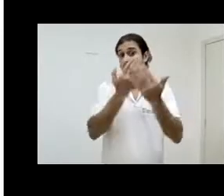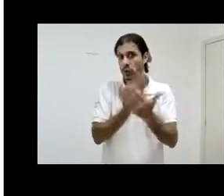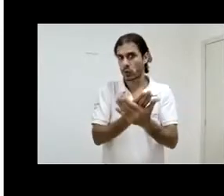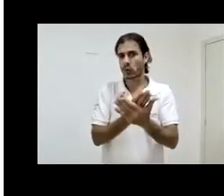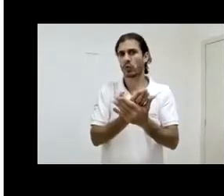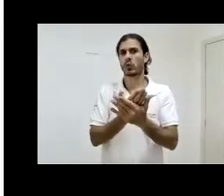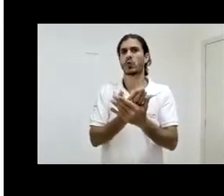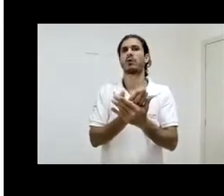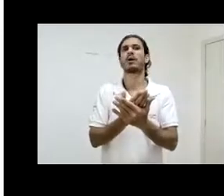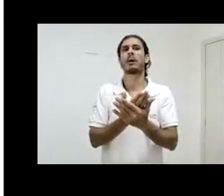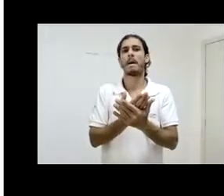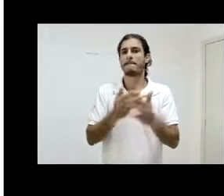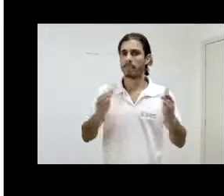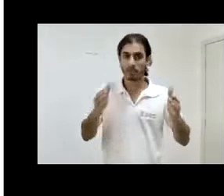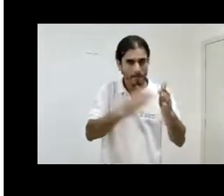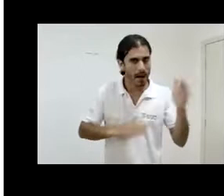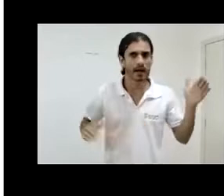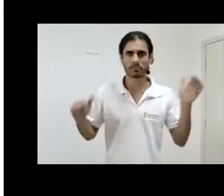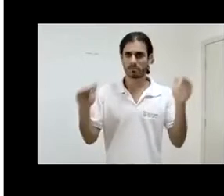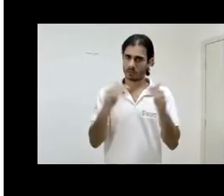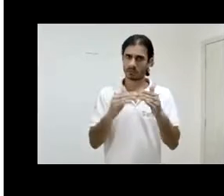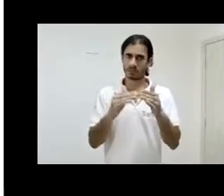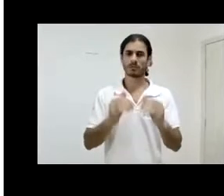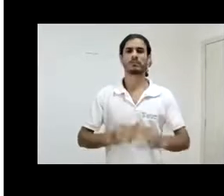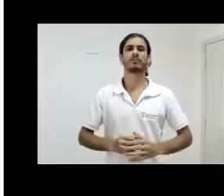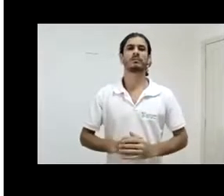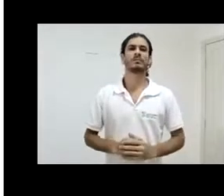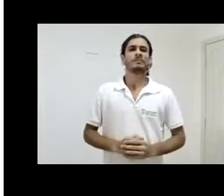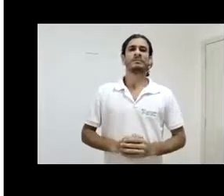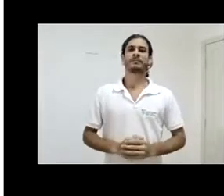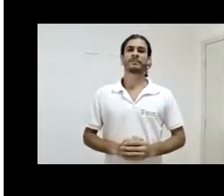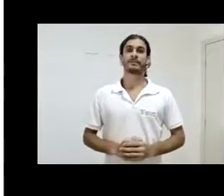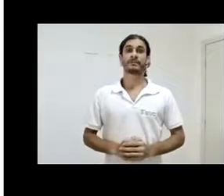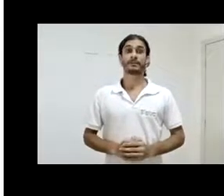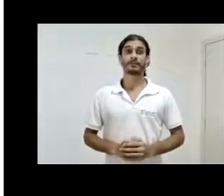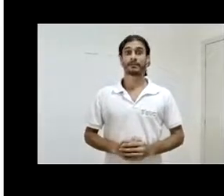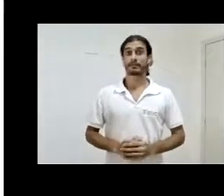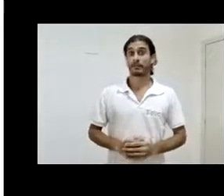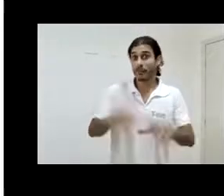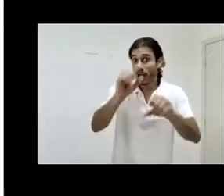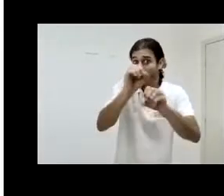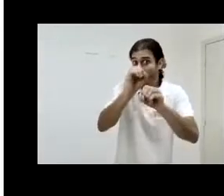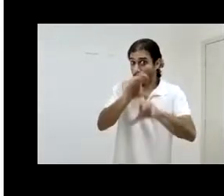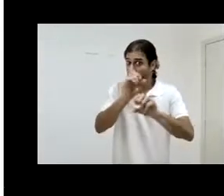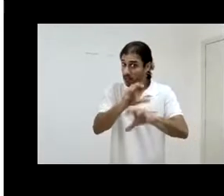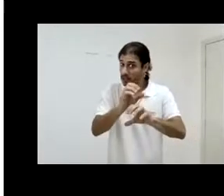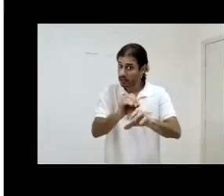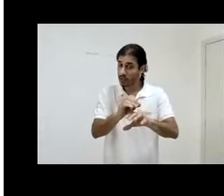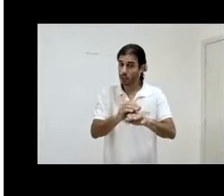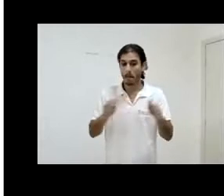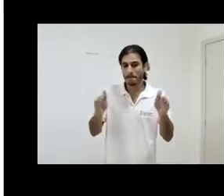uma educação para todos. Então, a educação unitária, ela pressupõe que todos tenham acesso